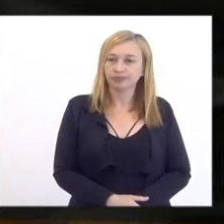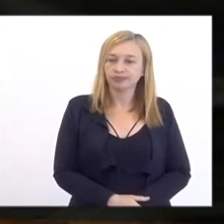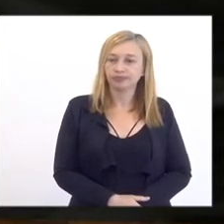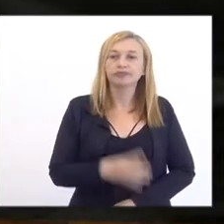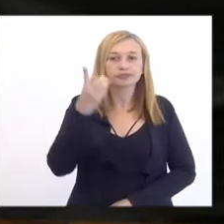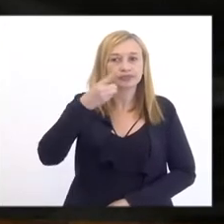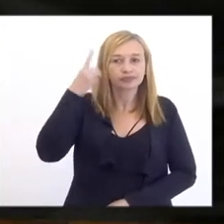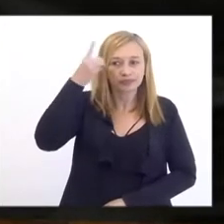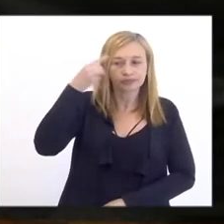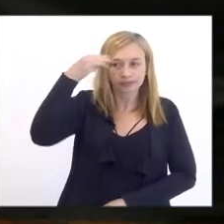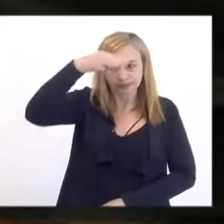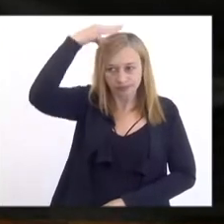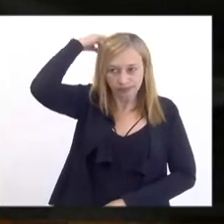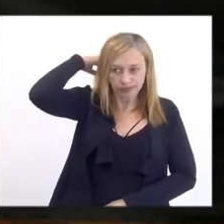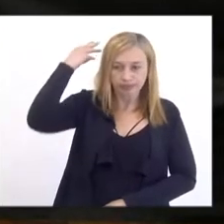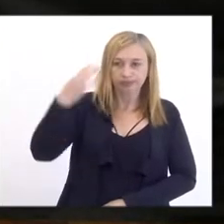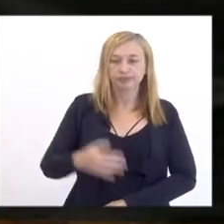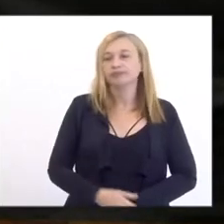Deputado Márcio.